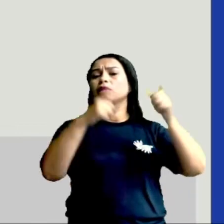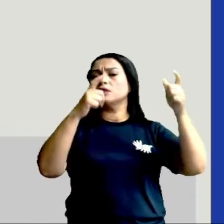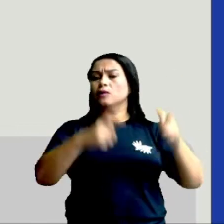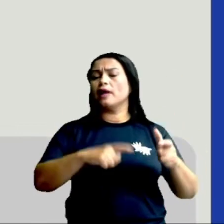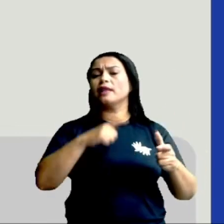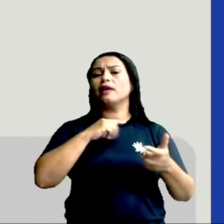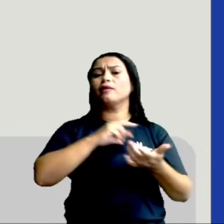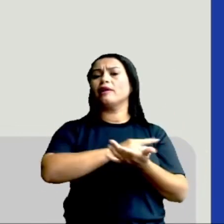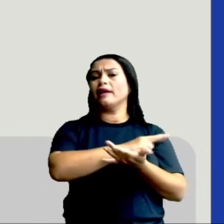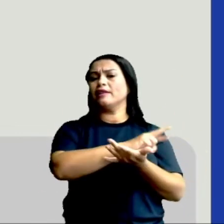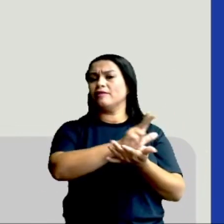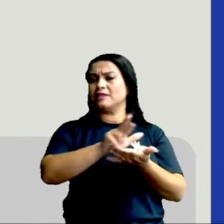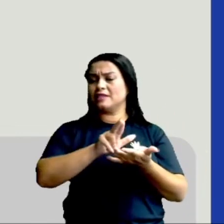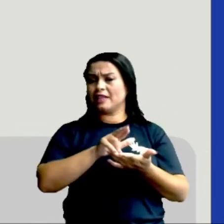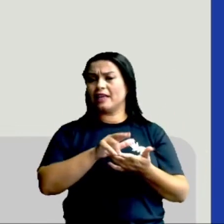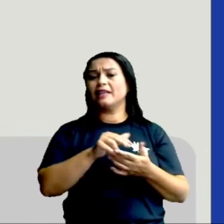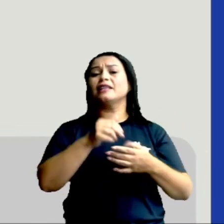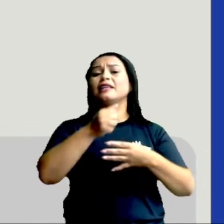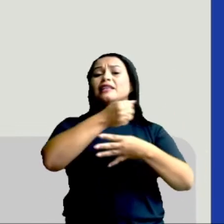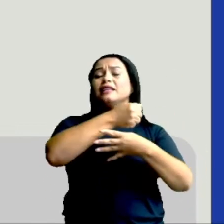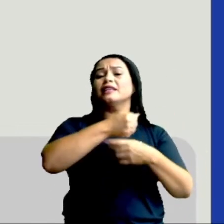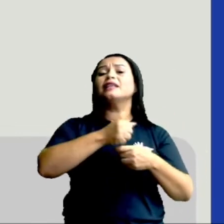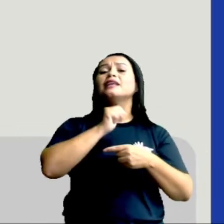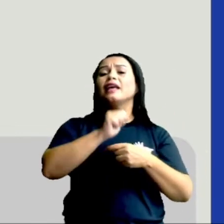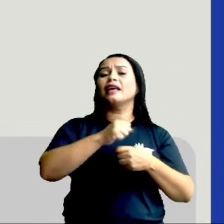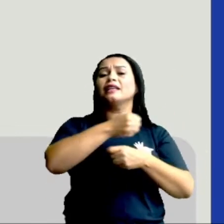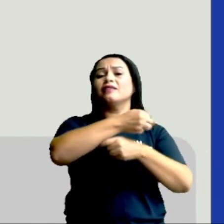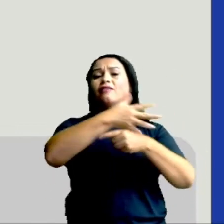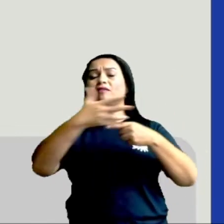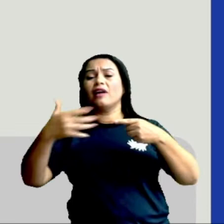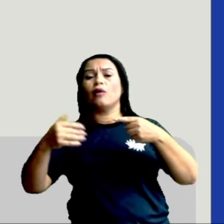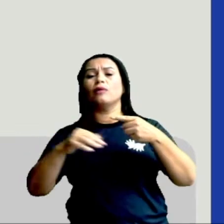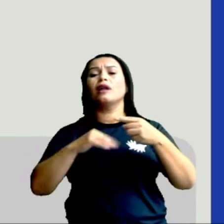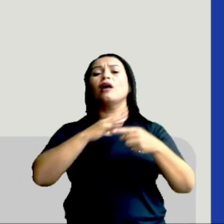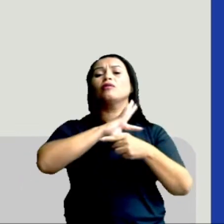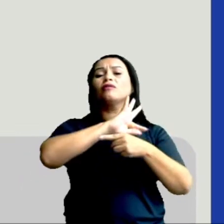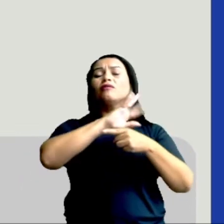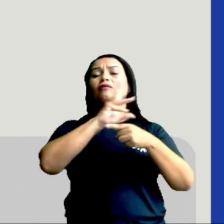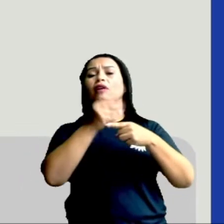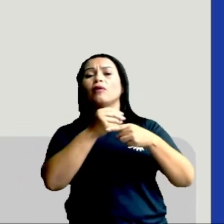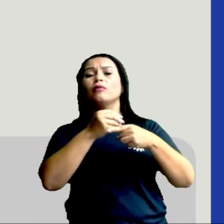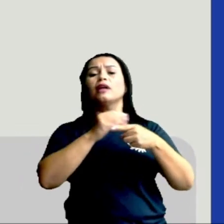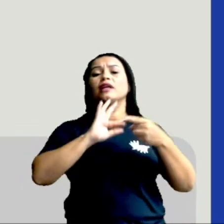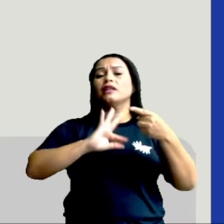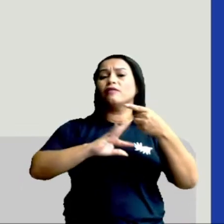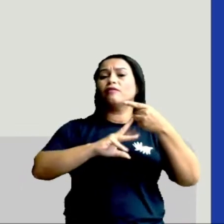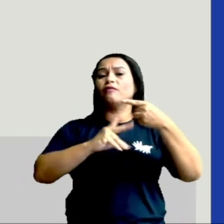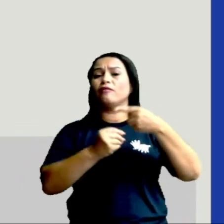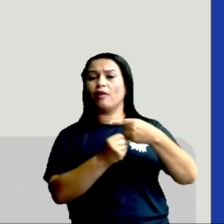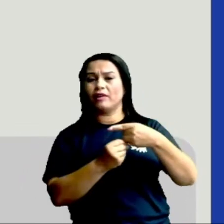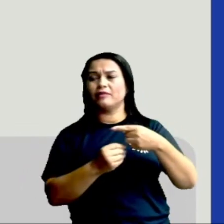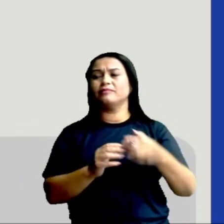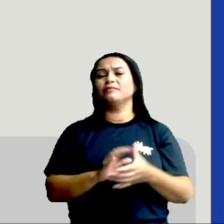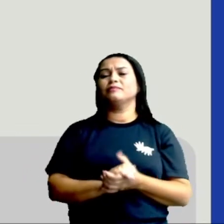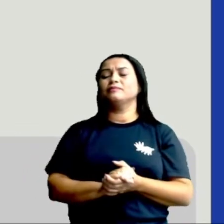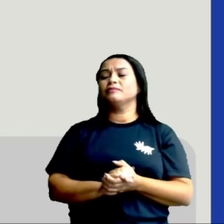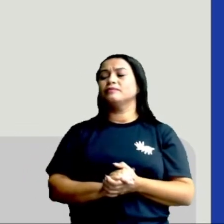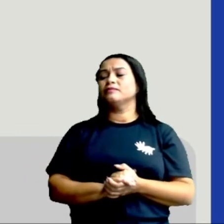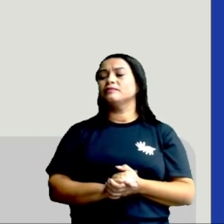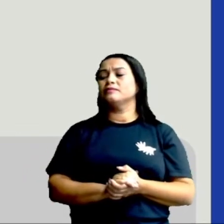grande diversidade de fauna e flora, constituindo um dos mais importantes domínios naturais da humanidade.